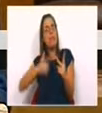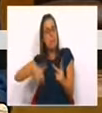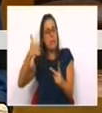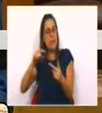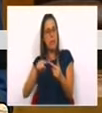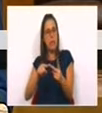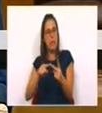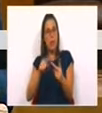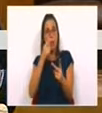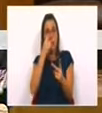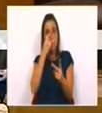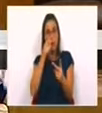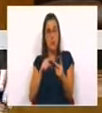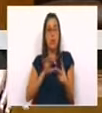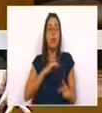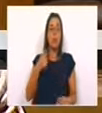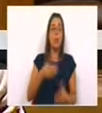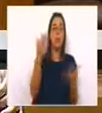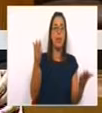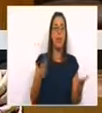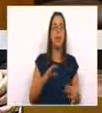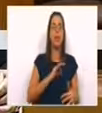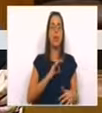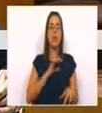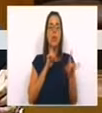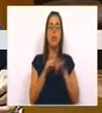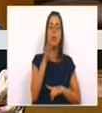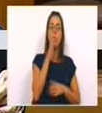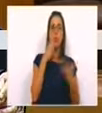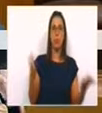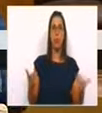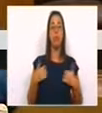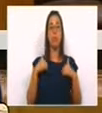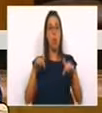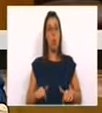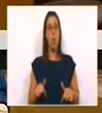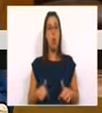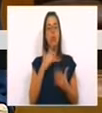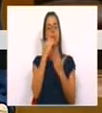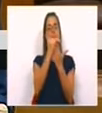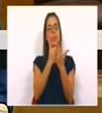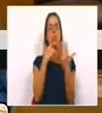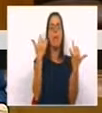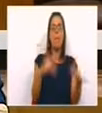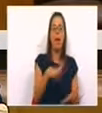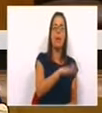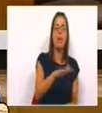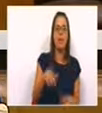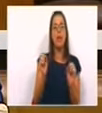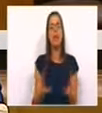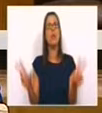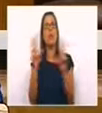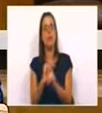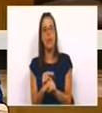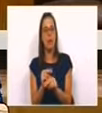essencial. Sr. Presidente, senhoras e senhores deputados, não estamos aqui hoje para listar o que está mal na ciência e na